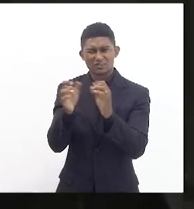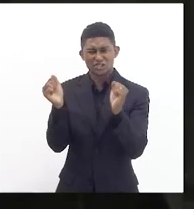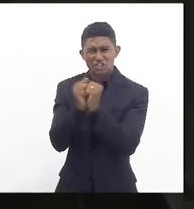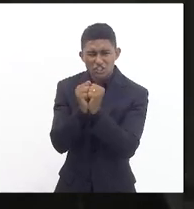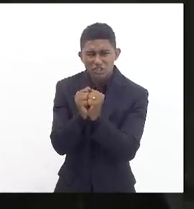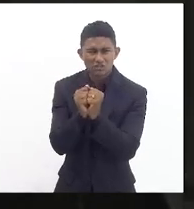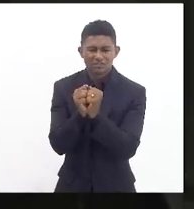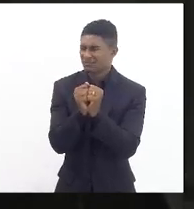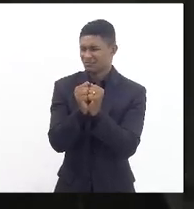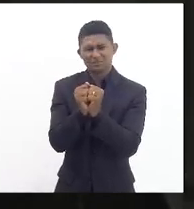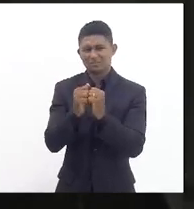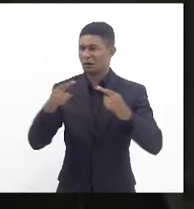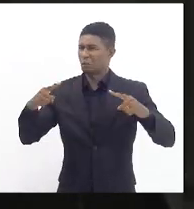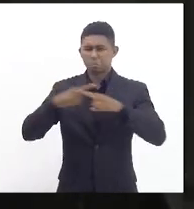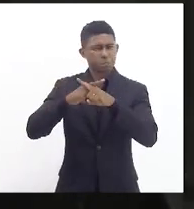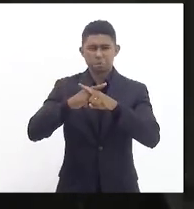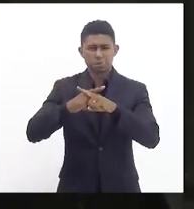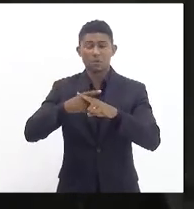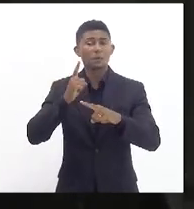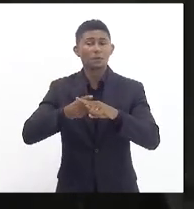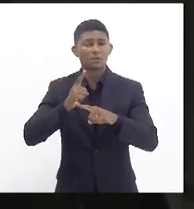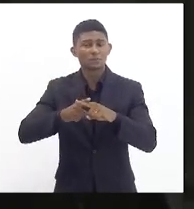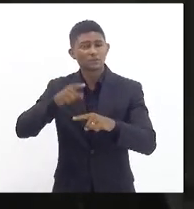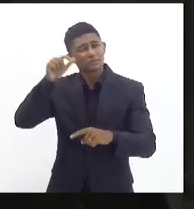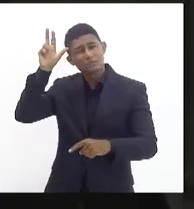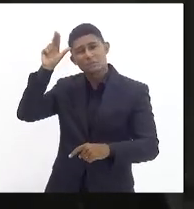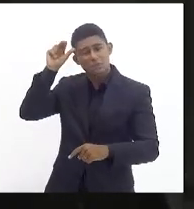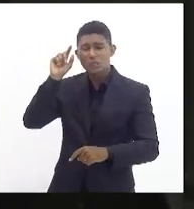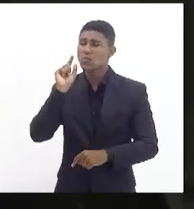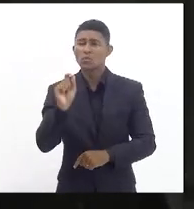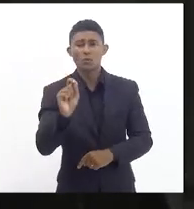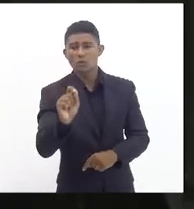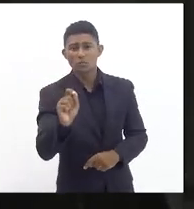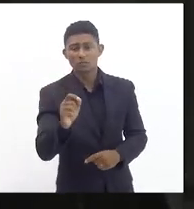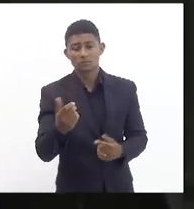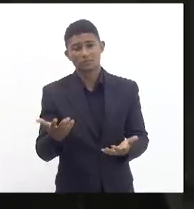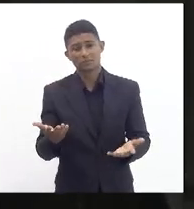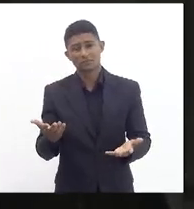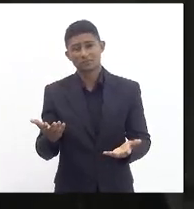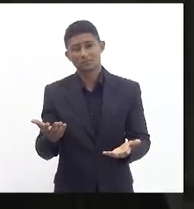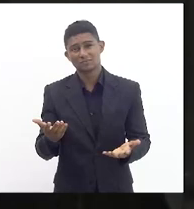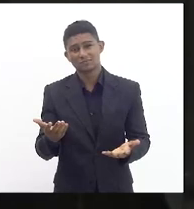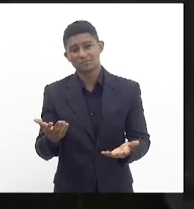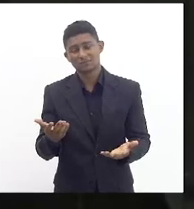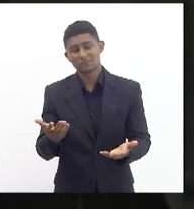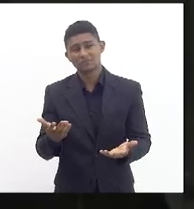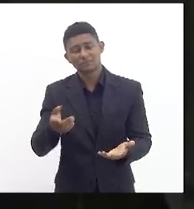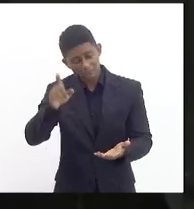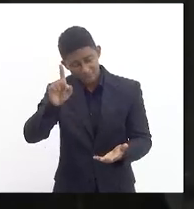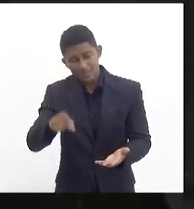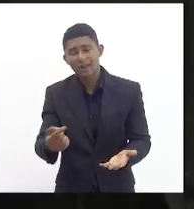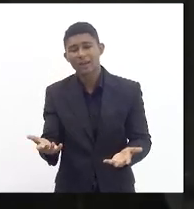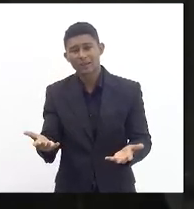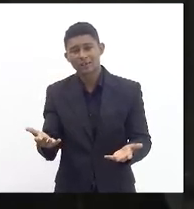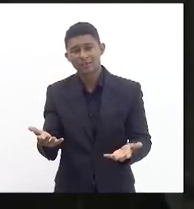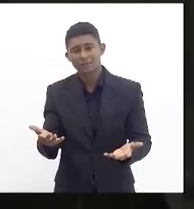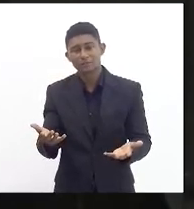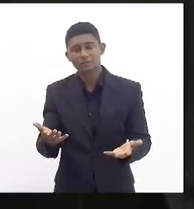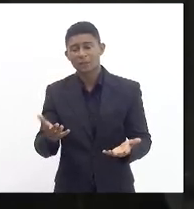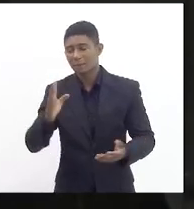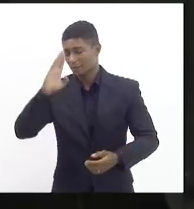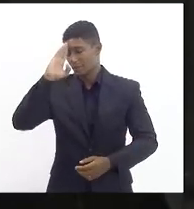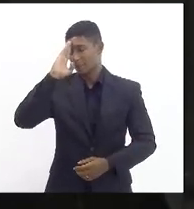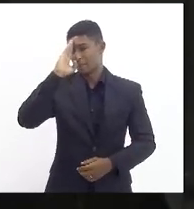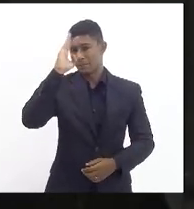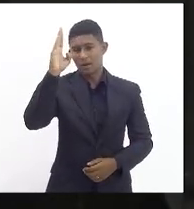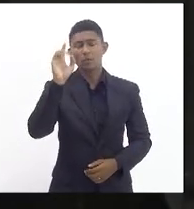Porque o sentido da Páscoa é a passagem, né, para a questão mais